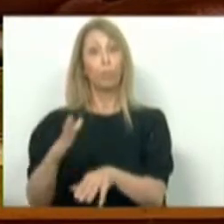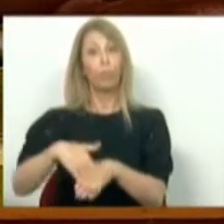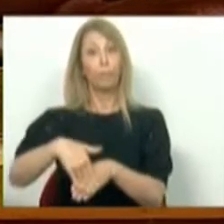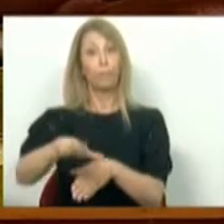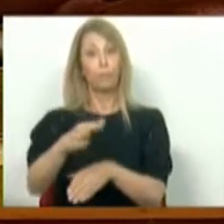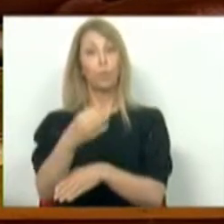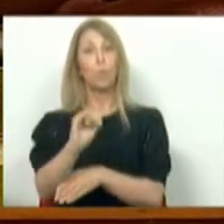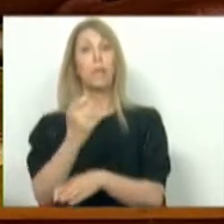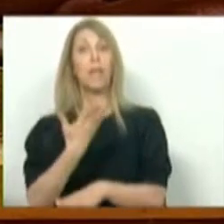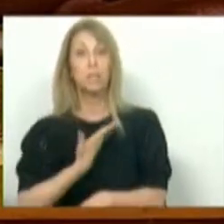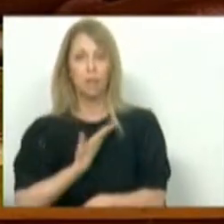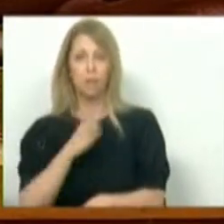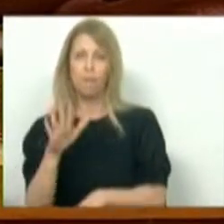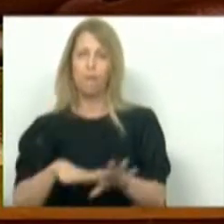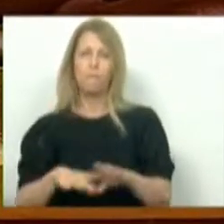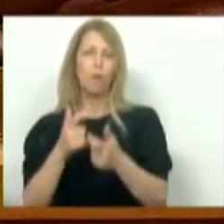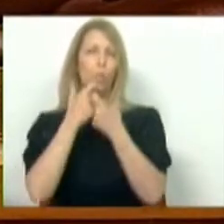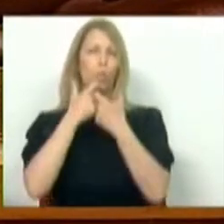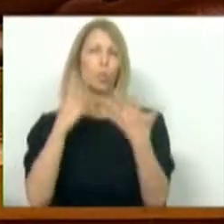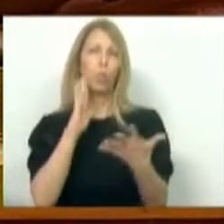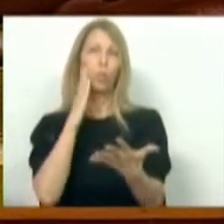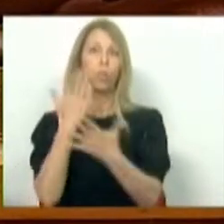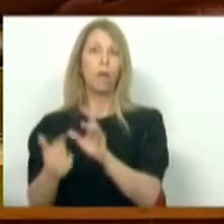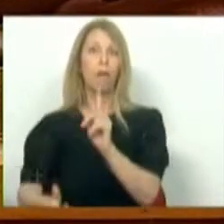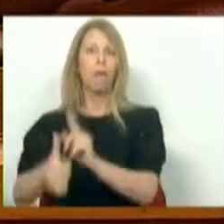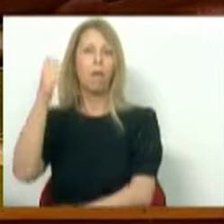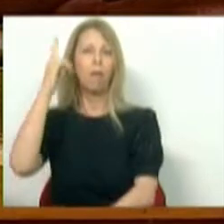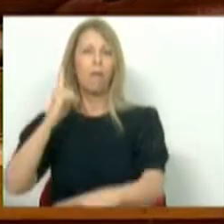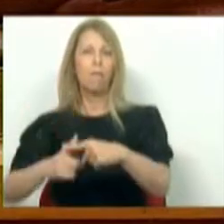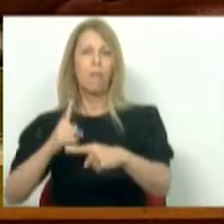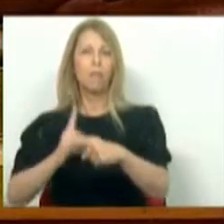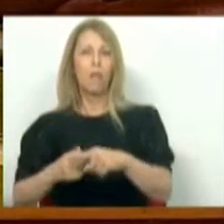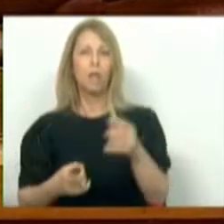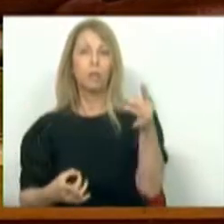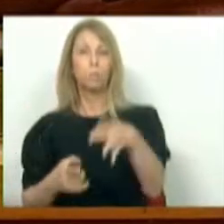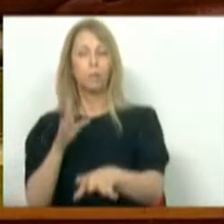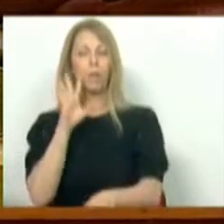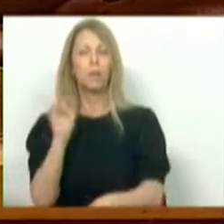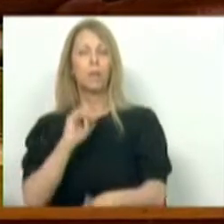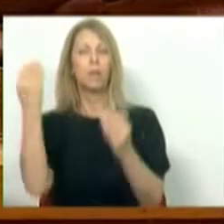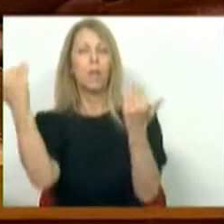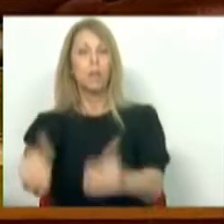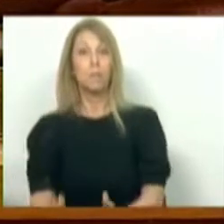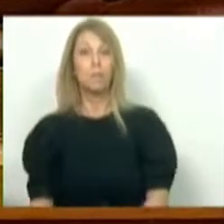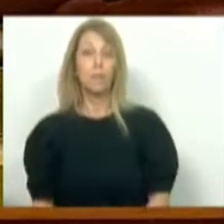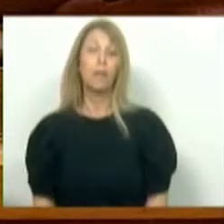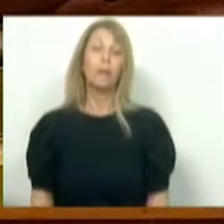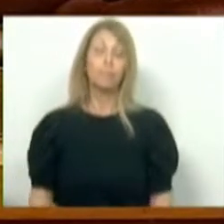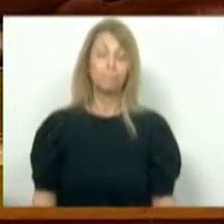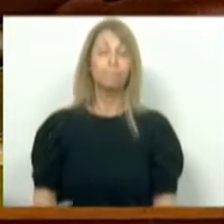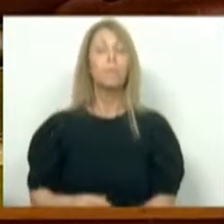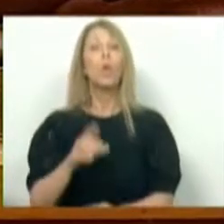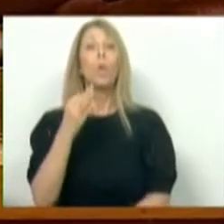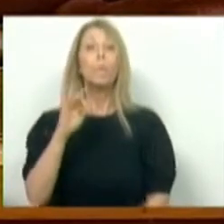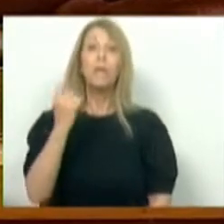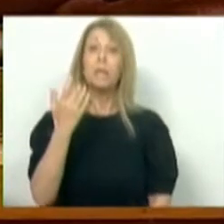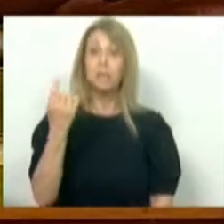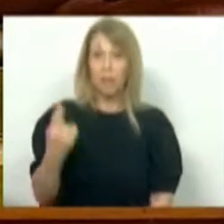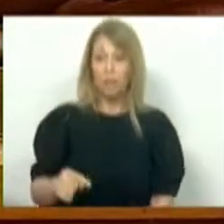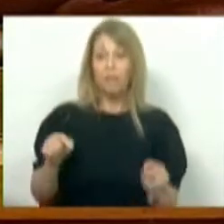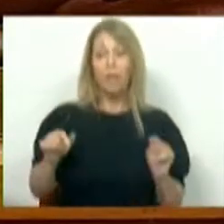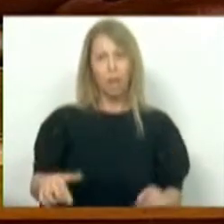tudo fará para lhe ganhar vantagem e para tentar condicionar. O PSD teve aqui e tem